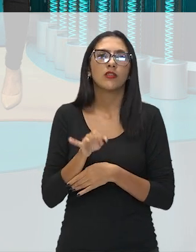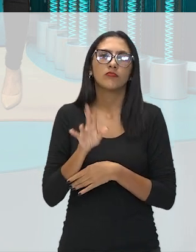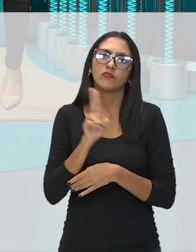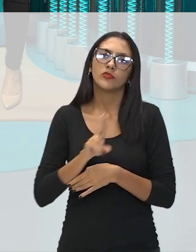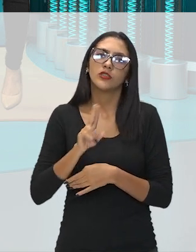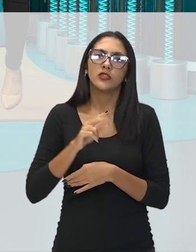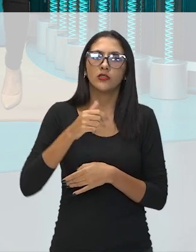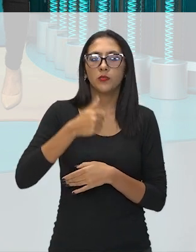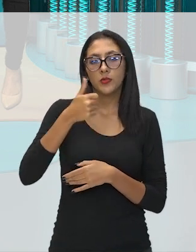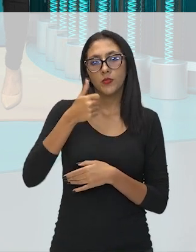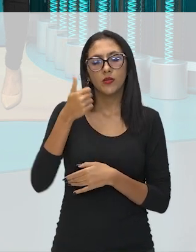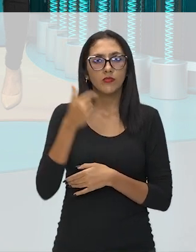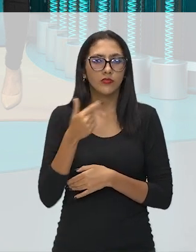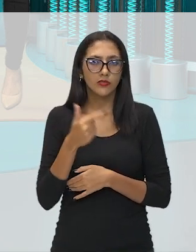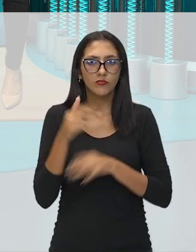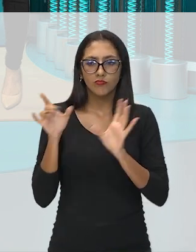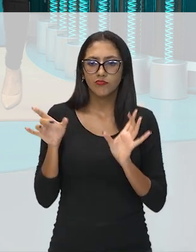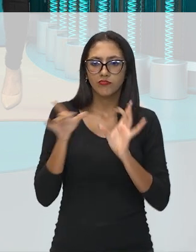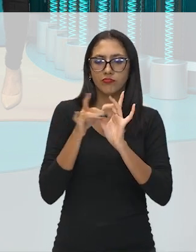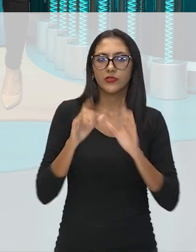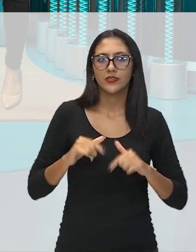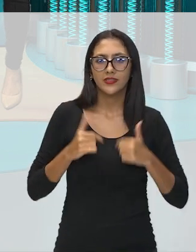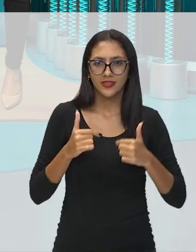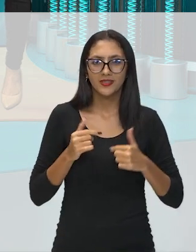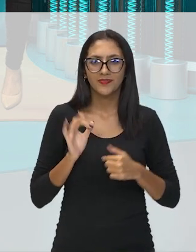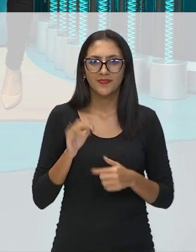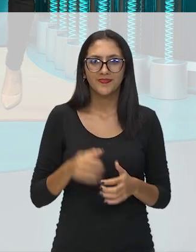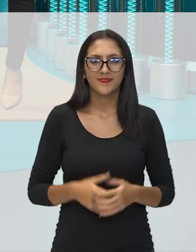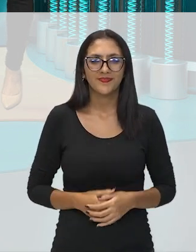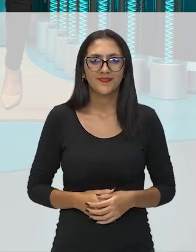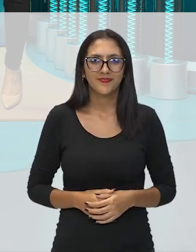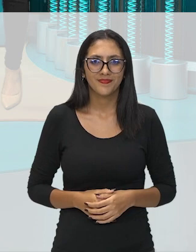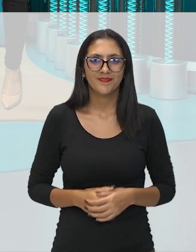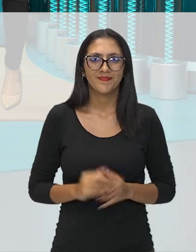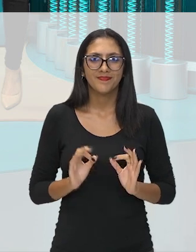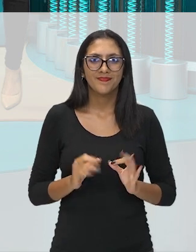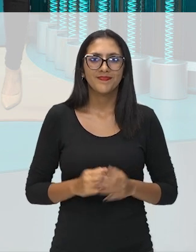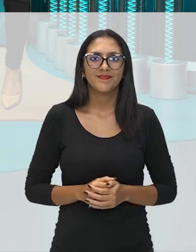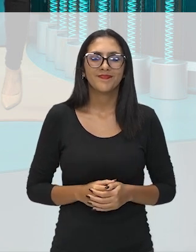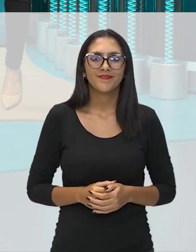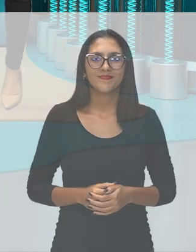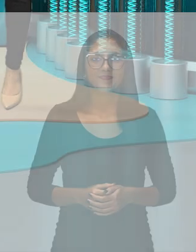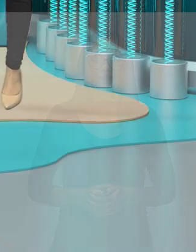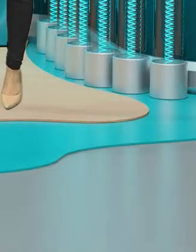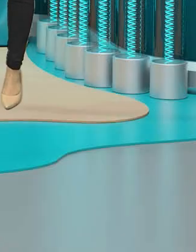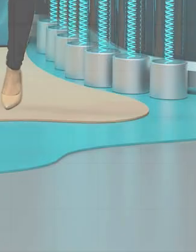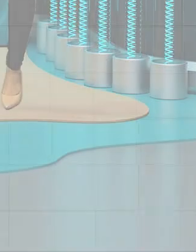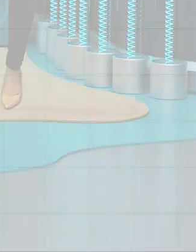tempos verbais ao mesmo tempo. Alright? Tudo certo? Vamos lá!